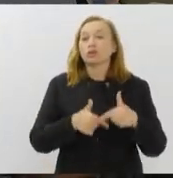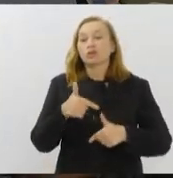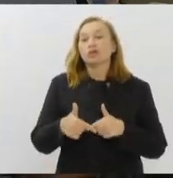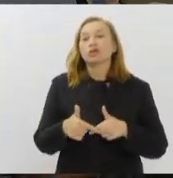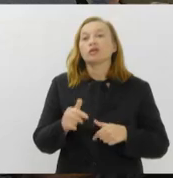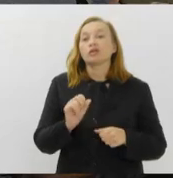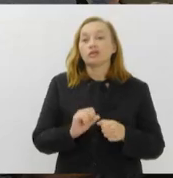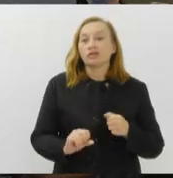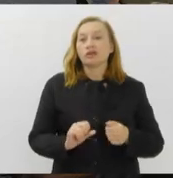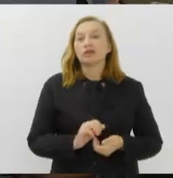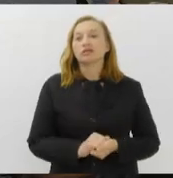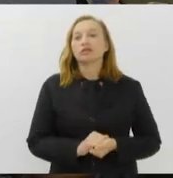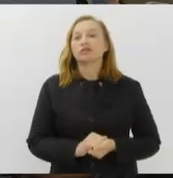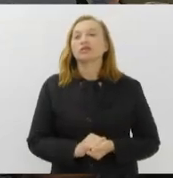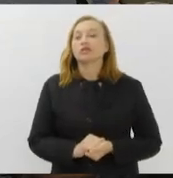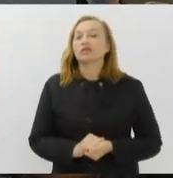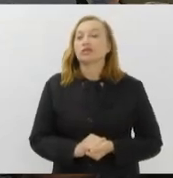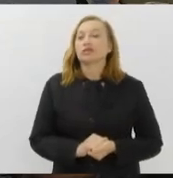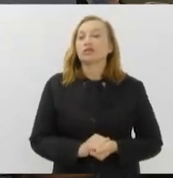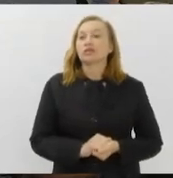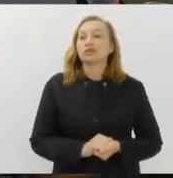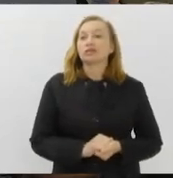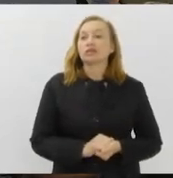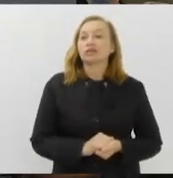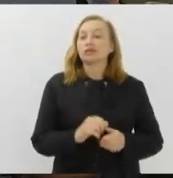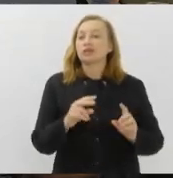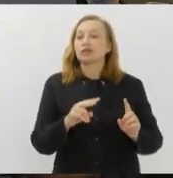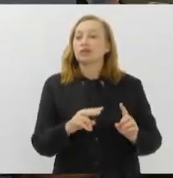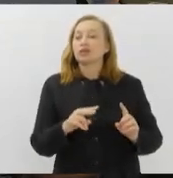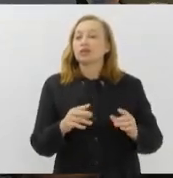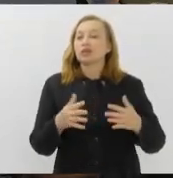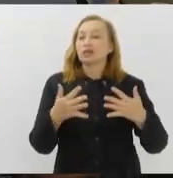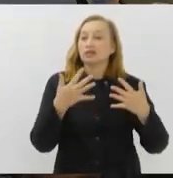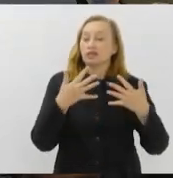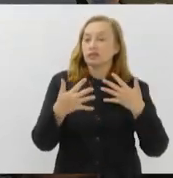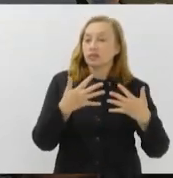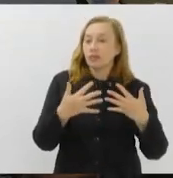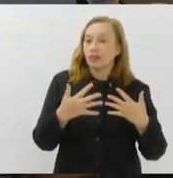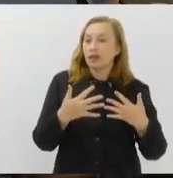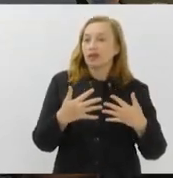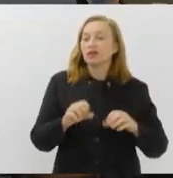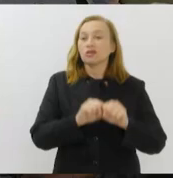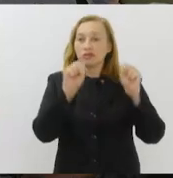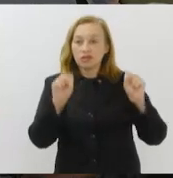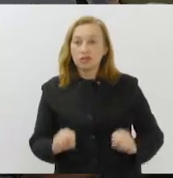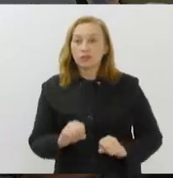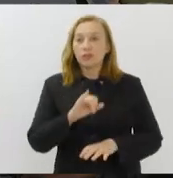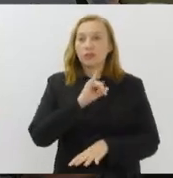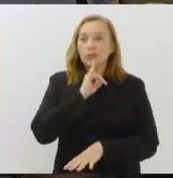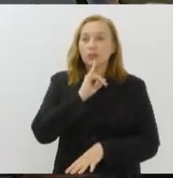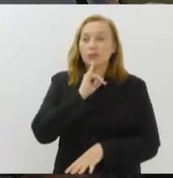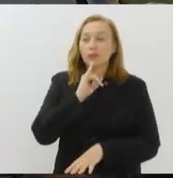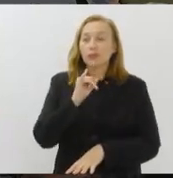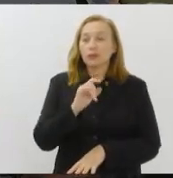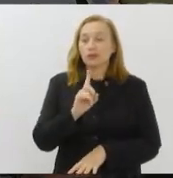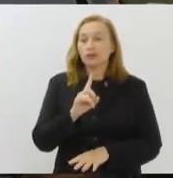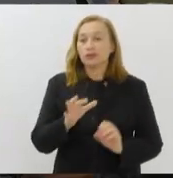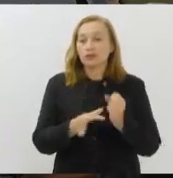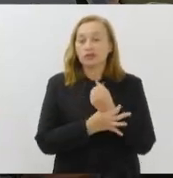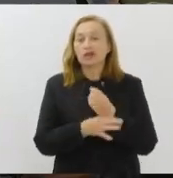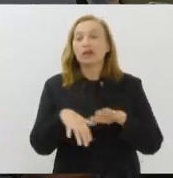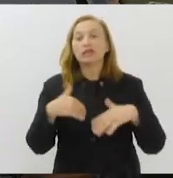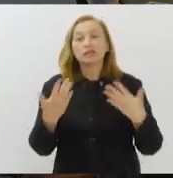realizam, buscando, não é, pela visibilidade que o sistema, infelizmente, não as garante.